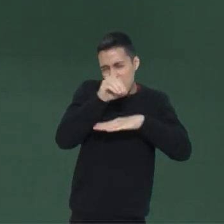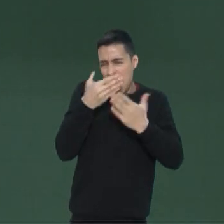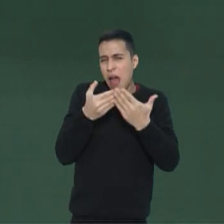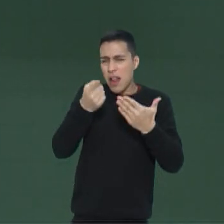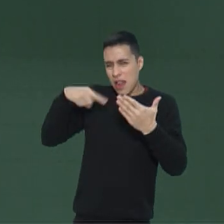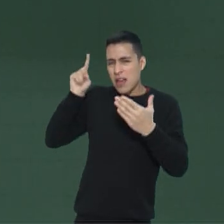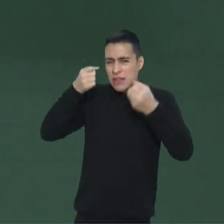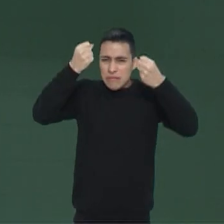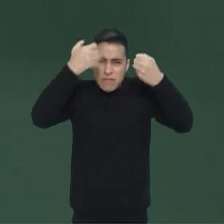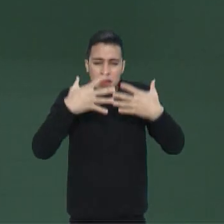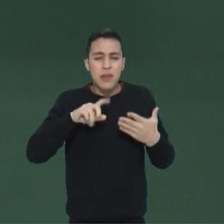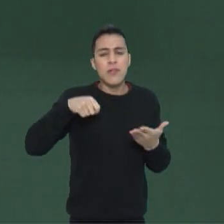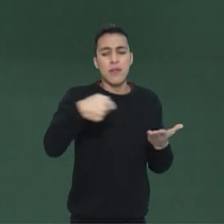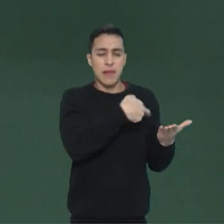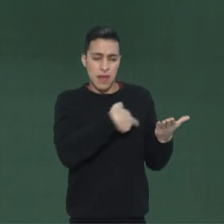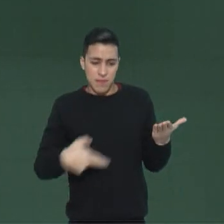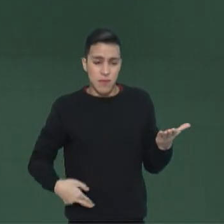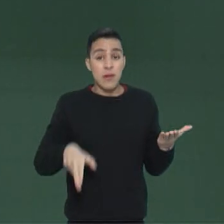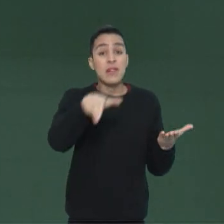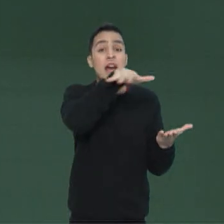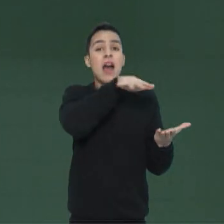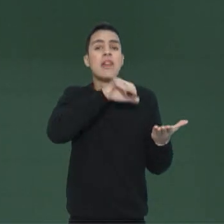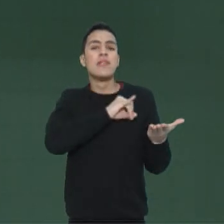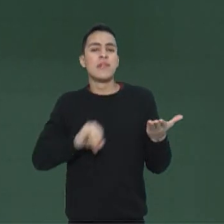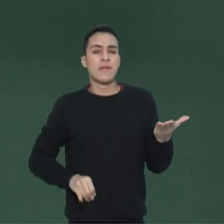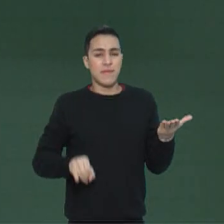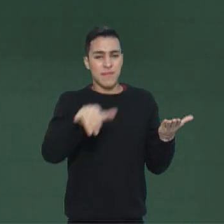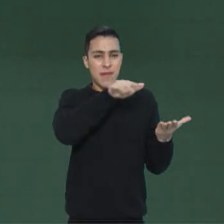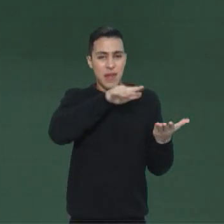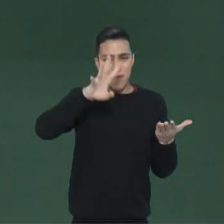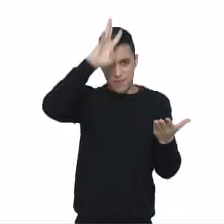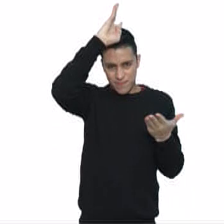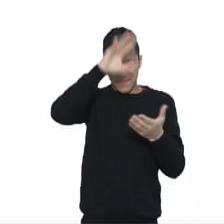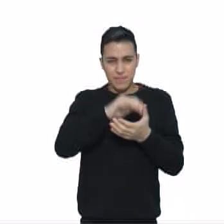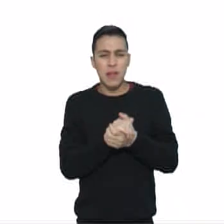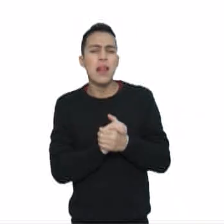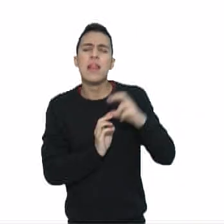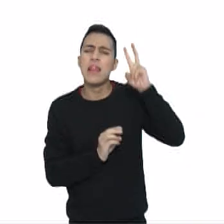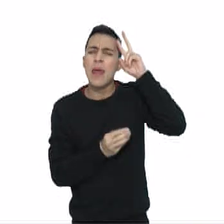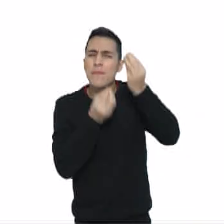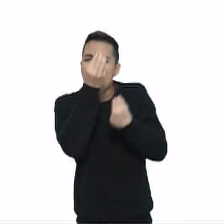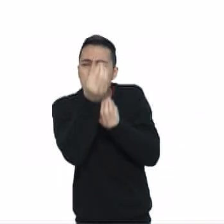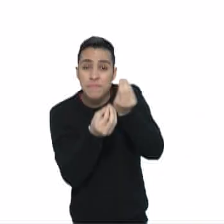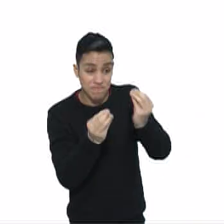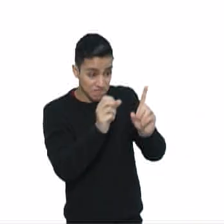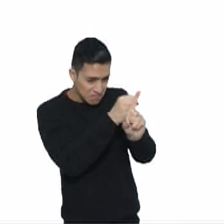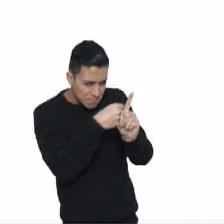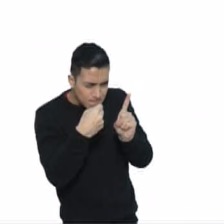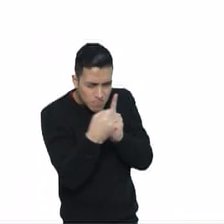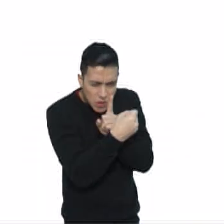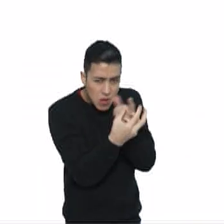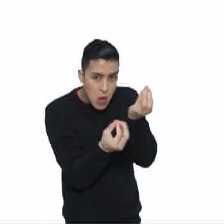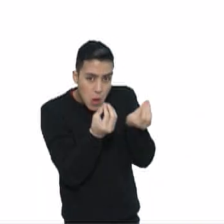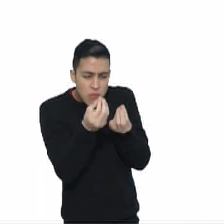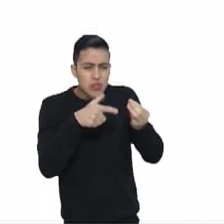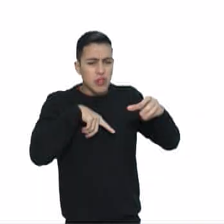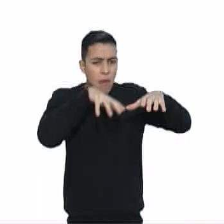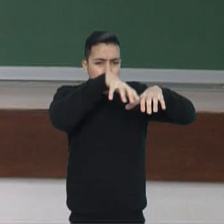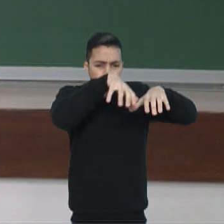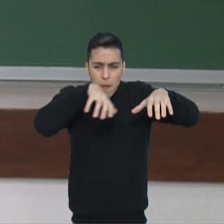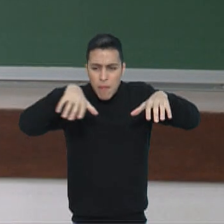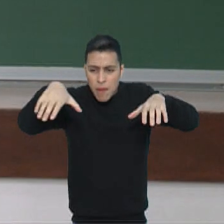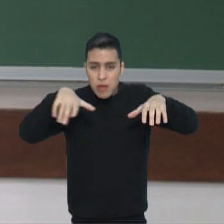sobre a República de Roma. Vamos relembrar como era a sociedade romana? Pessoal, a sociedade romana, ela estava dividida